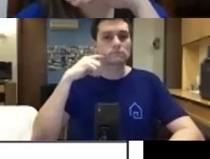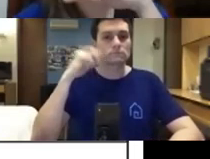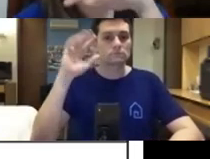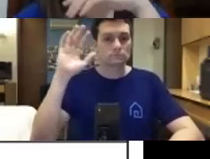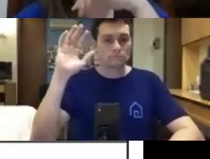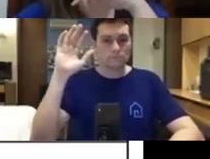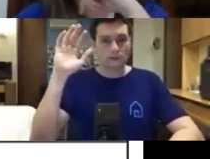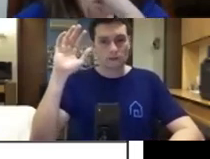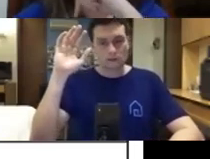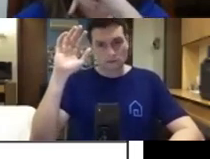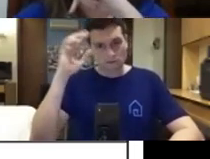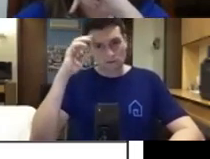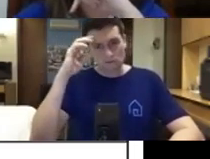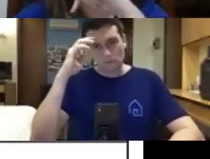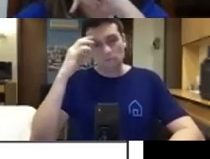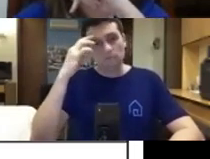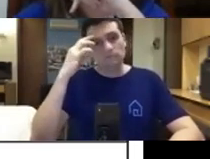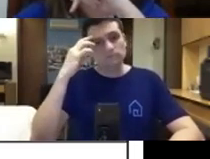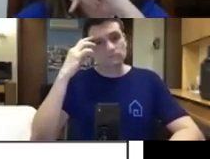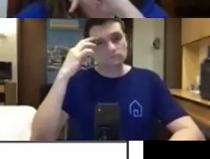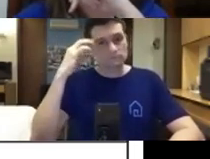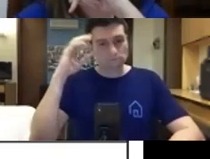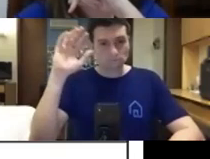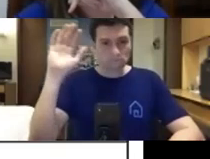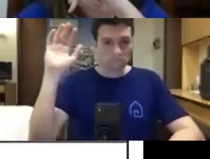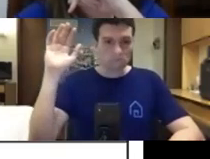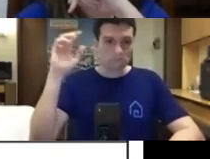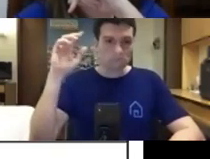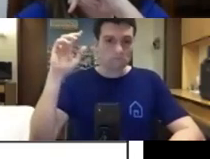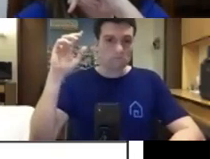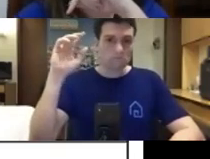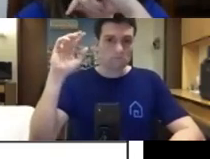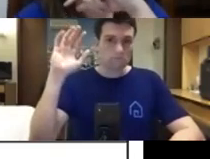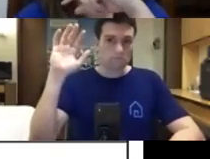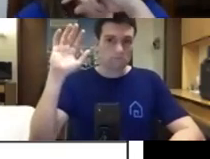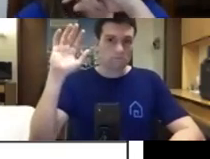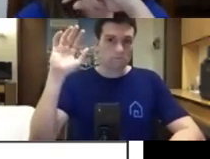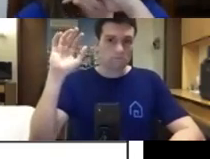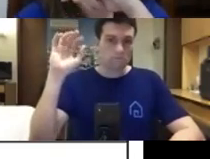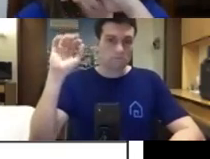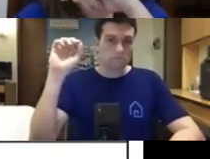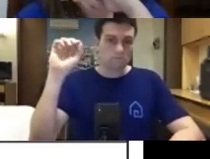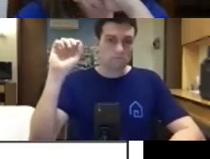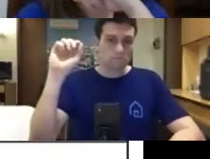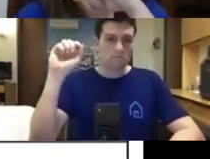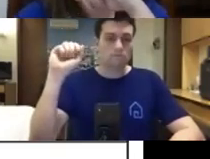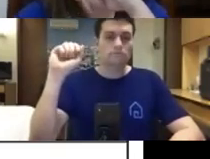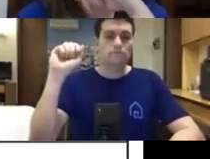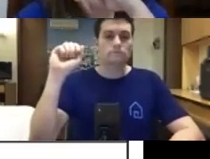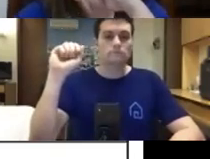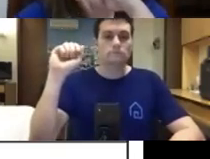mais rápido. Então, só reforçando isso que a Vanessa disse, Abdala, é muito difícil relacionar tempo